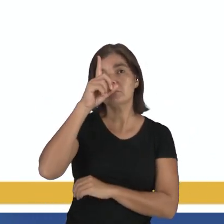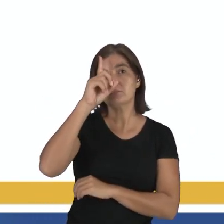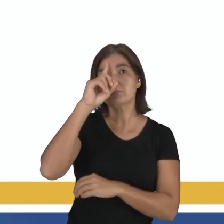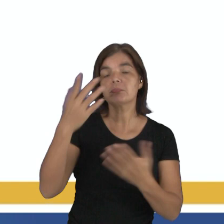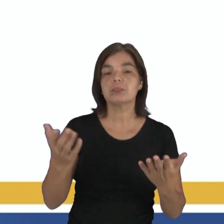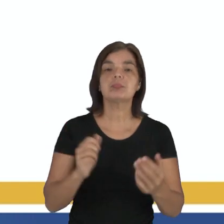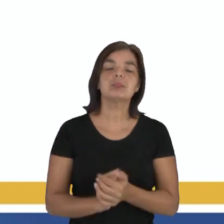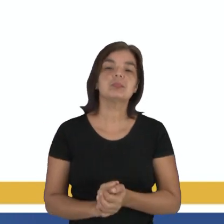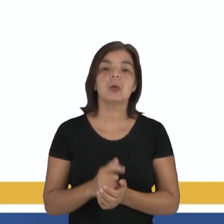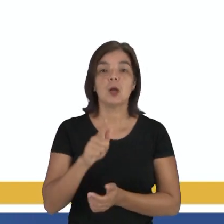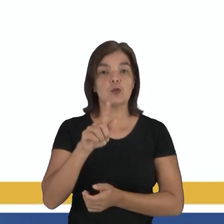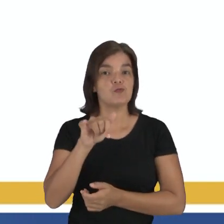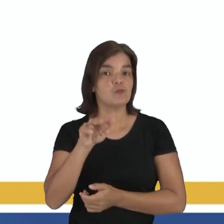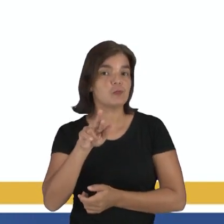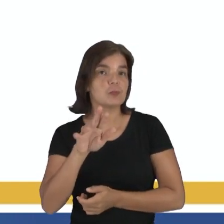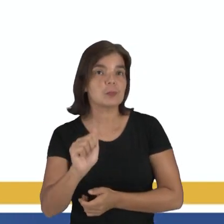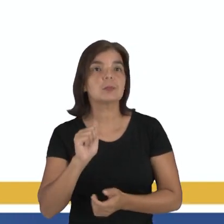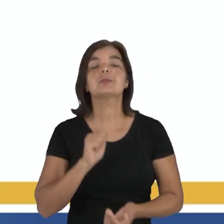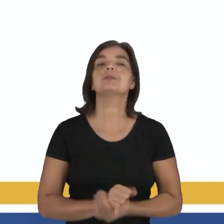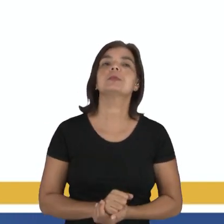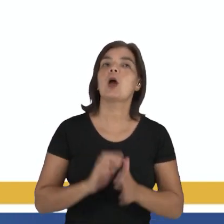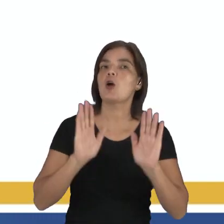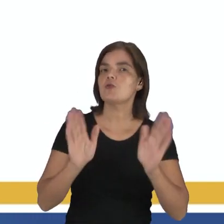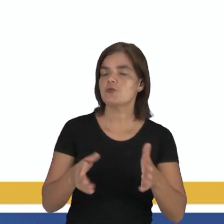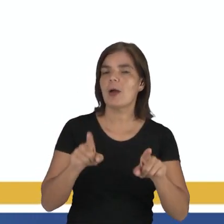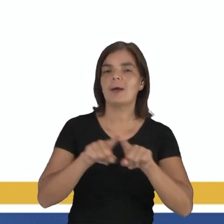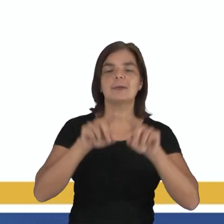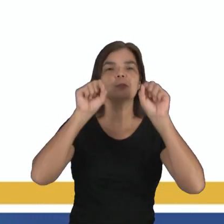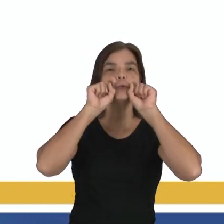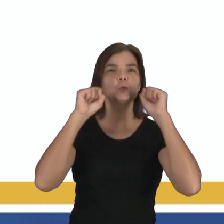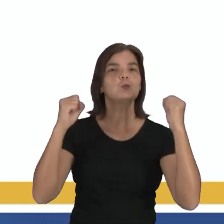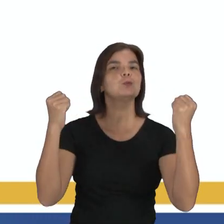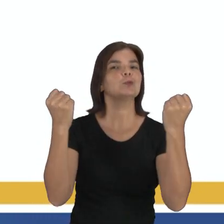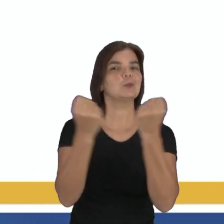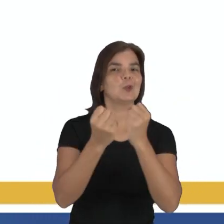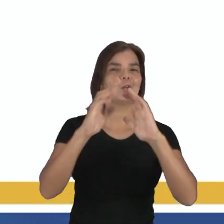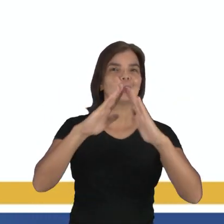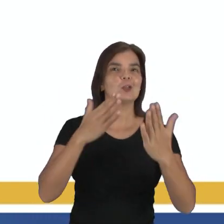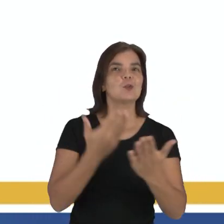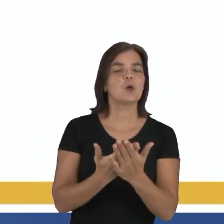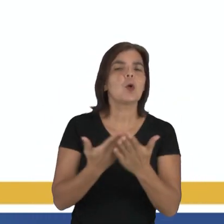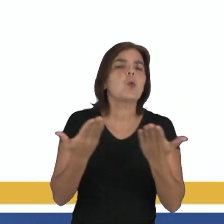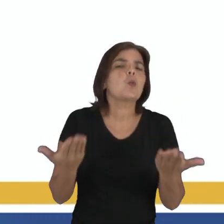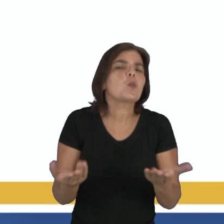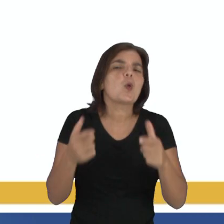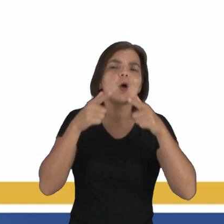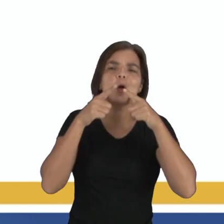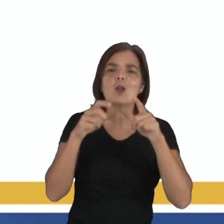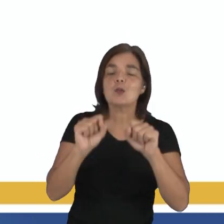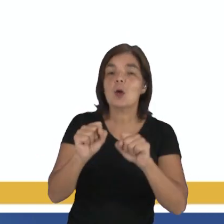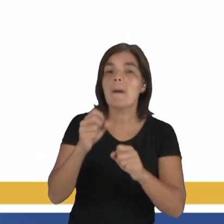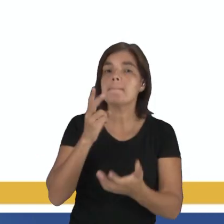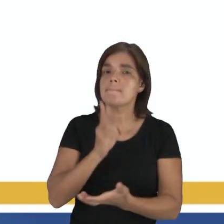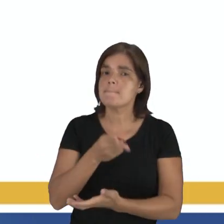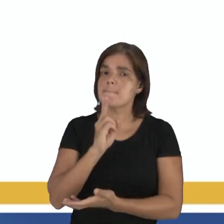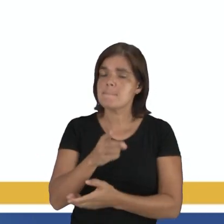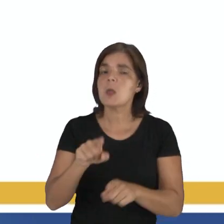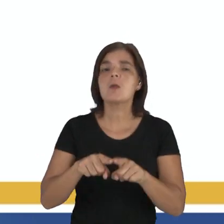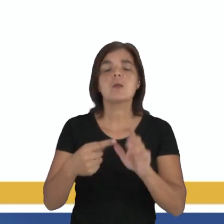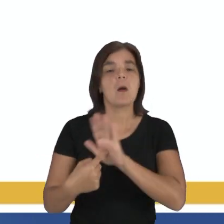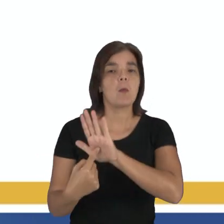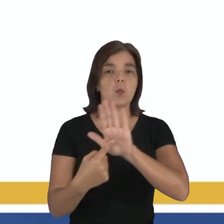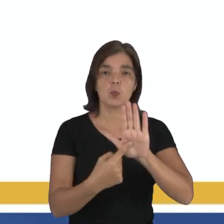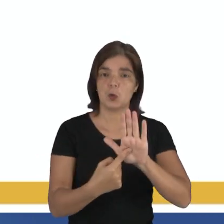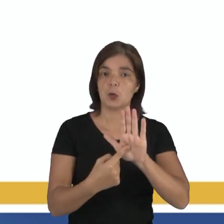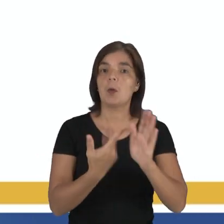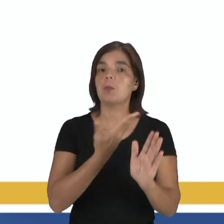dia, suas gírias. Já se você estiver em um seminário na escola, mesmo que você esteja